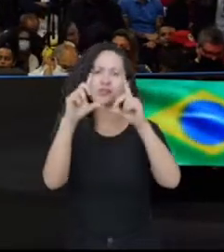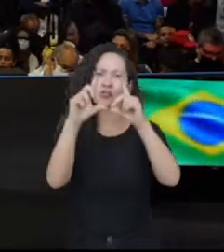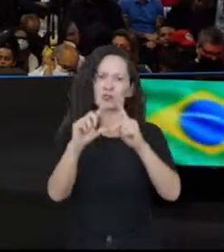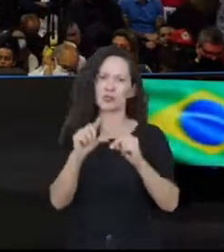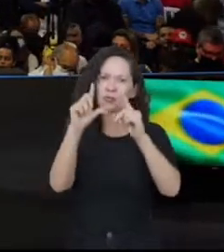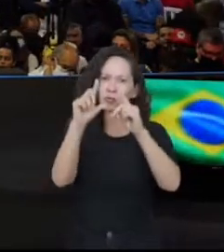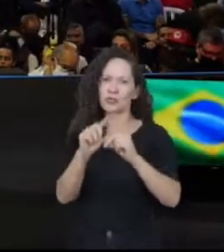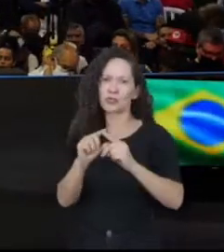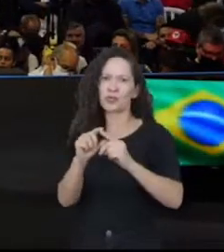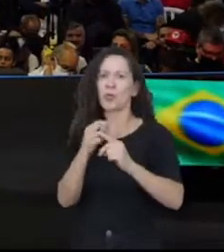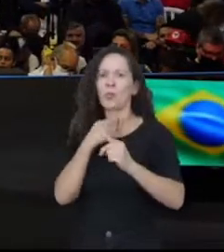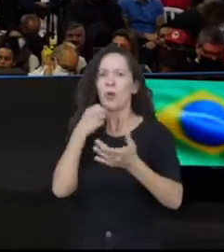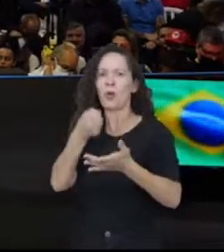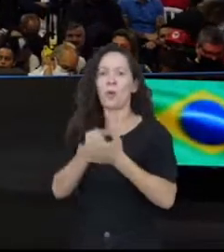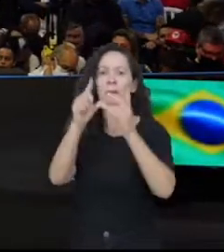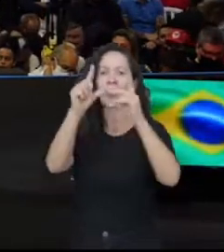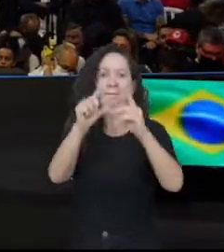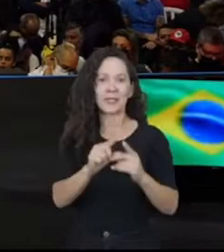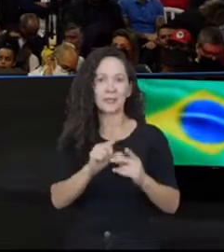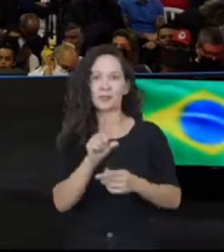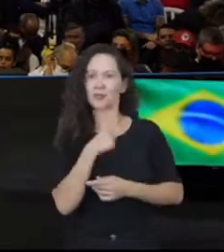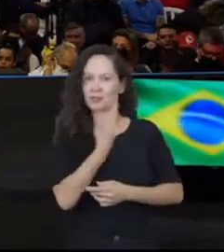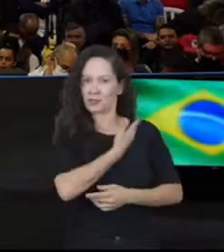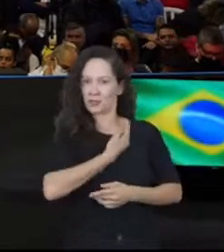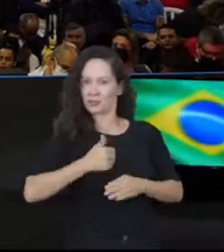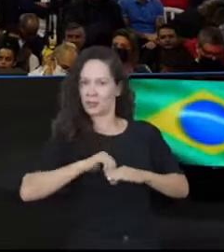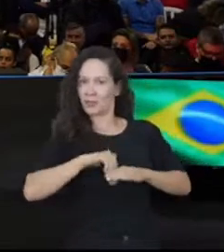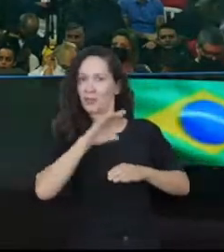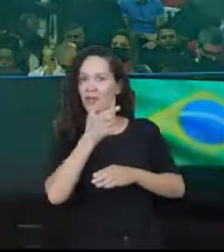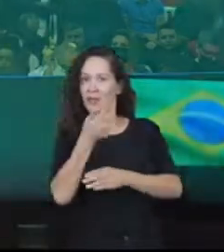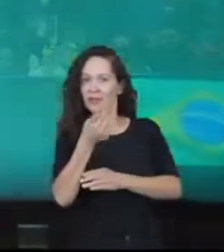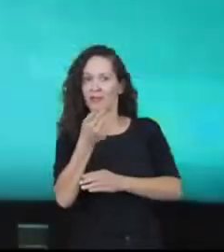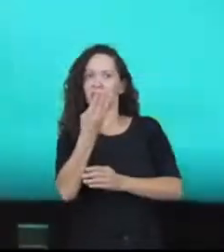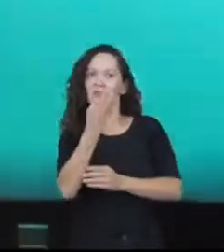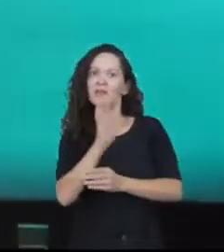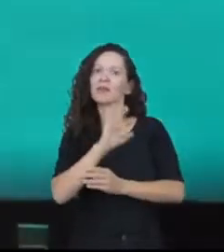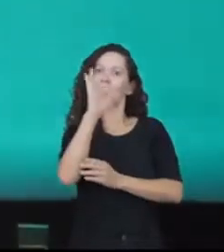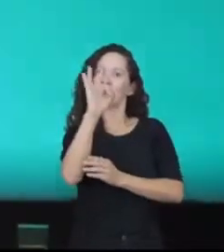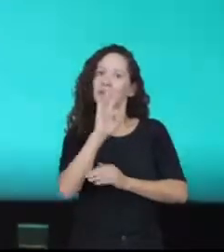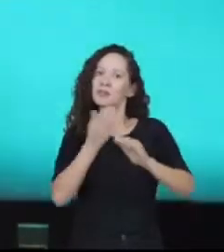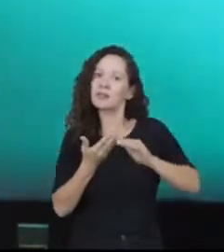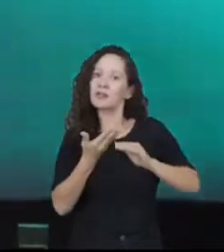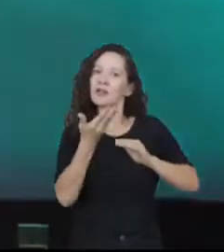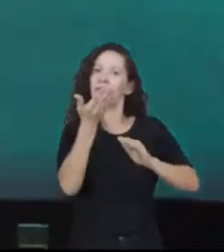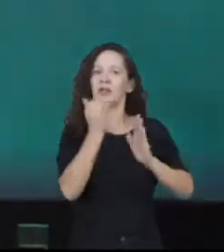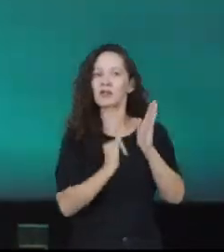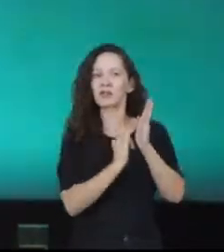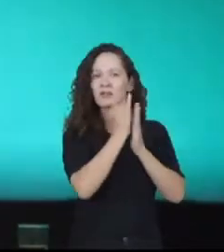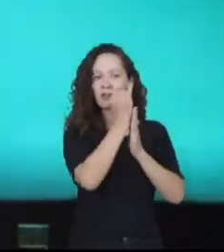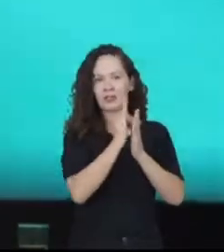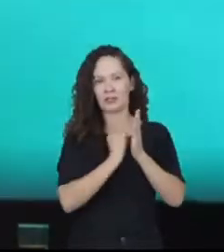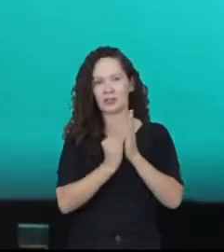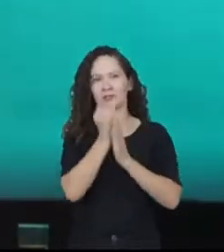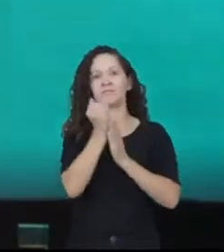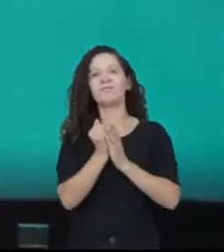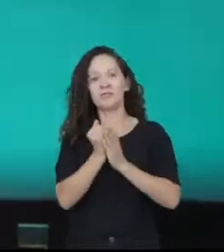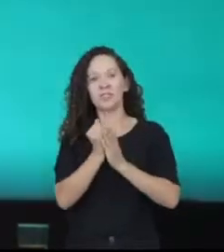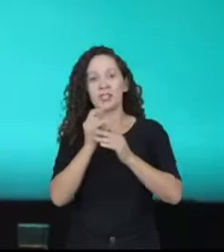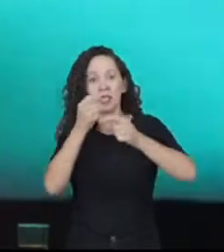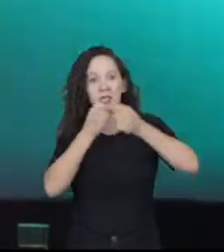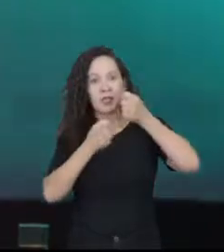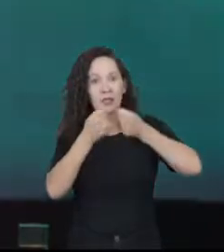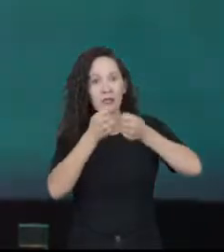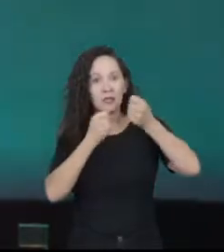subiu 74% acima da inflação, aumentando o consumo e aquecendo a economia. Se